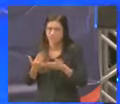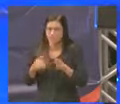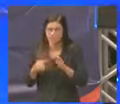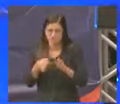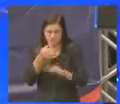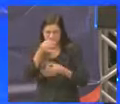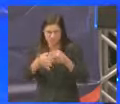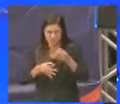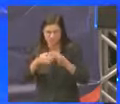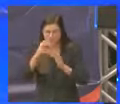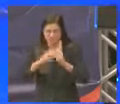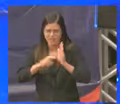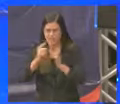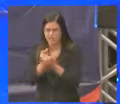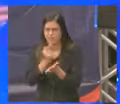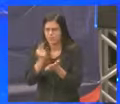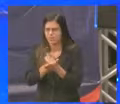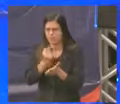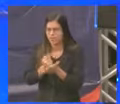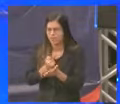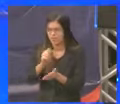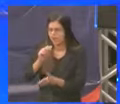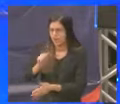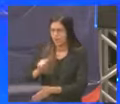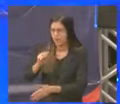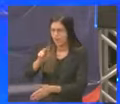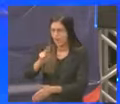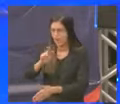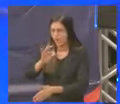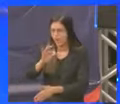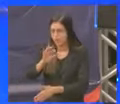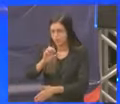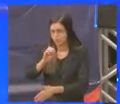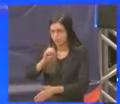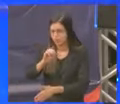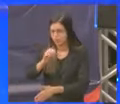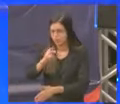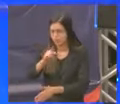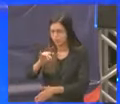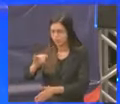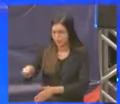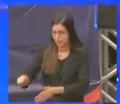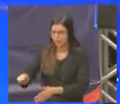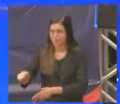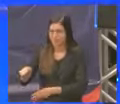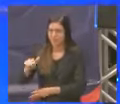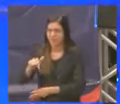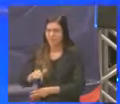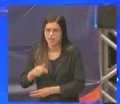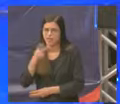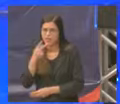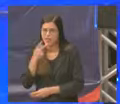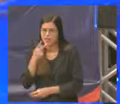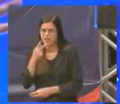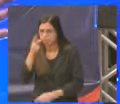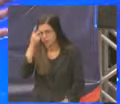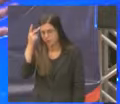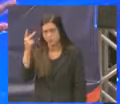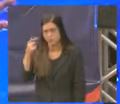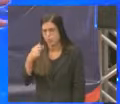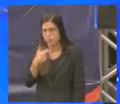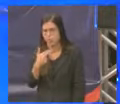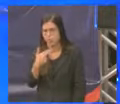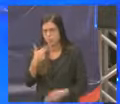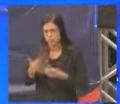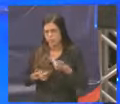não é exatamente novo, A Utopia de Thomas More, 1500. O que ele diz lá? Ninguém deve trabalhar mais do que 6 horas por